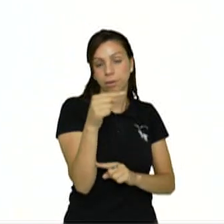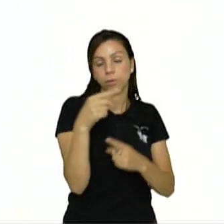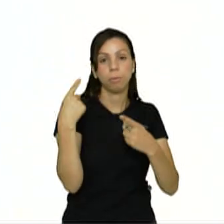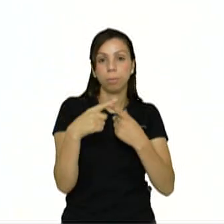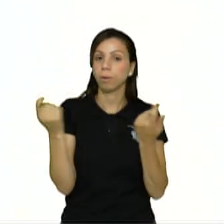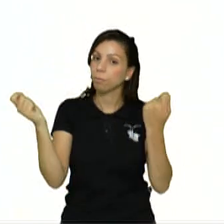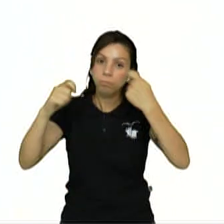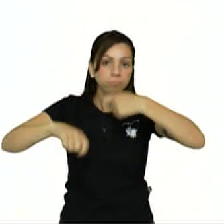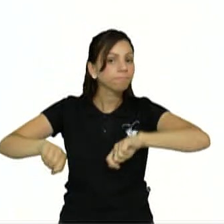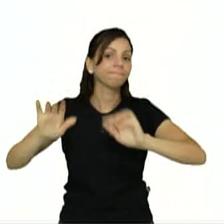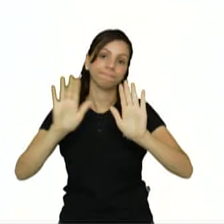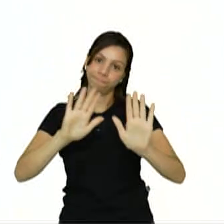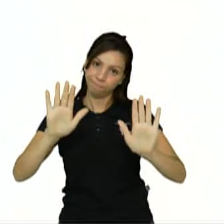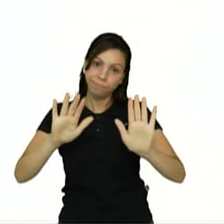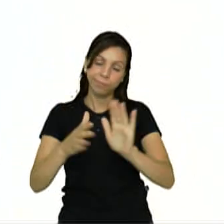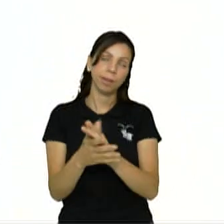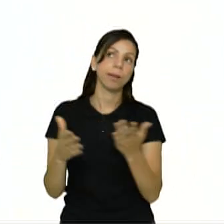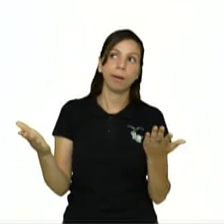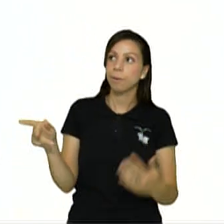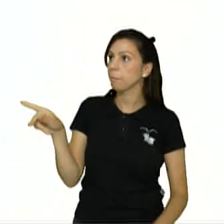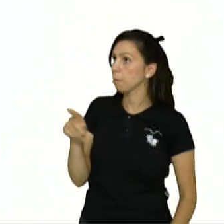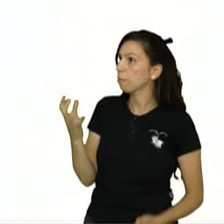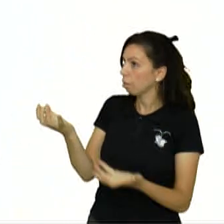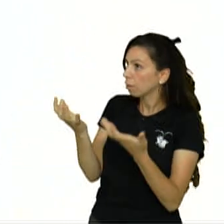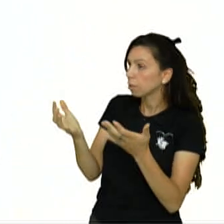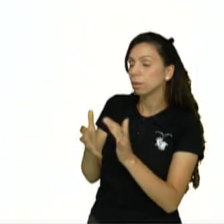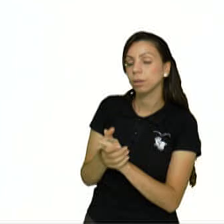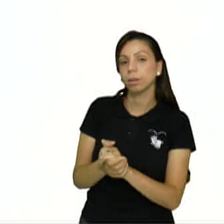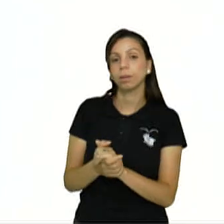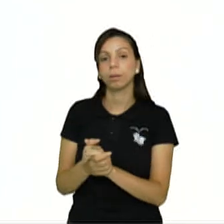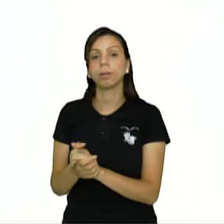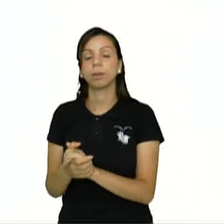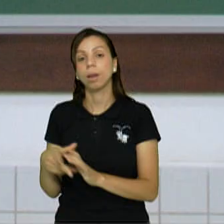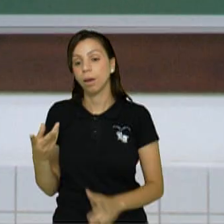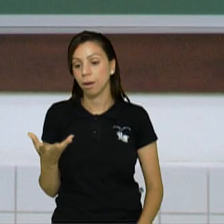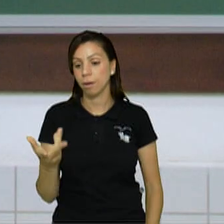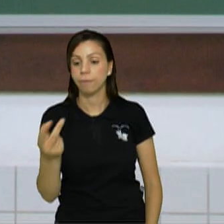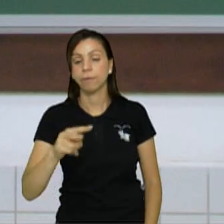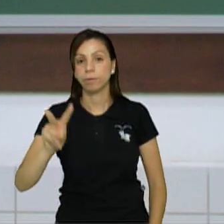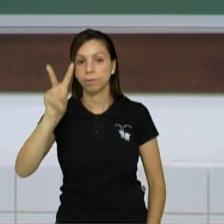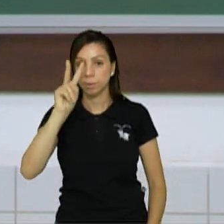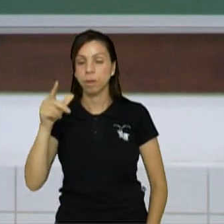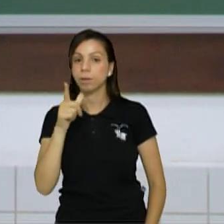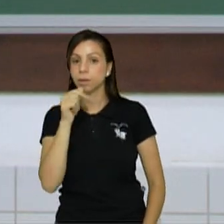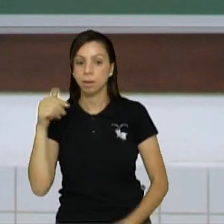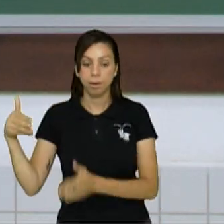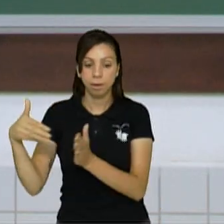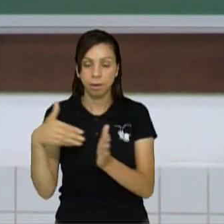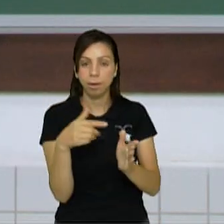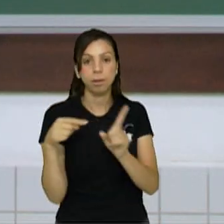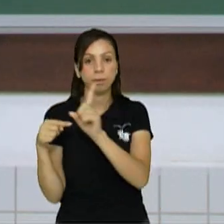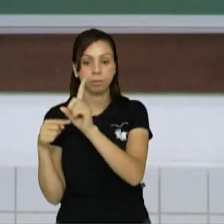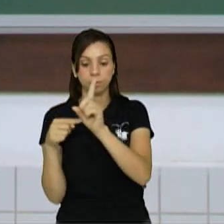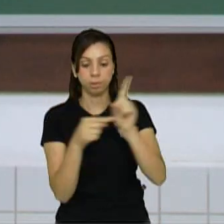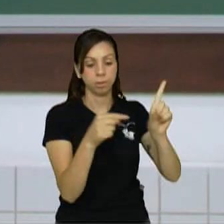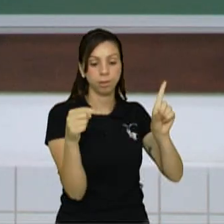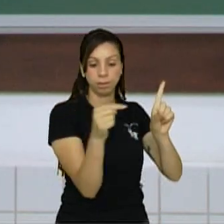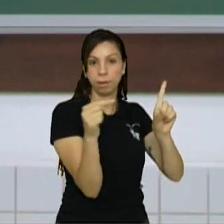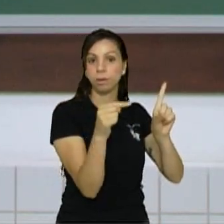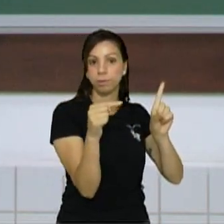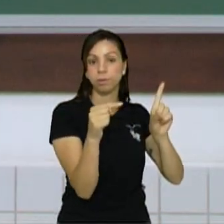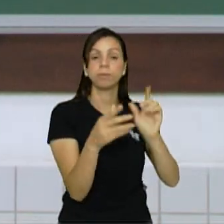não é necessário. Ah, professor, mas se eu quiser dizer que a velocidade da correnteza está para a direita,